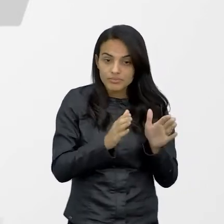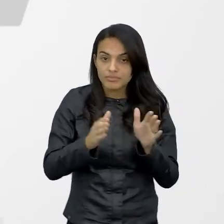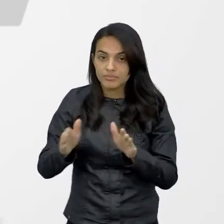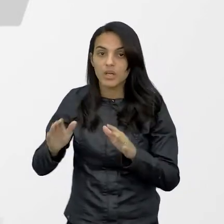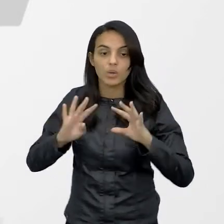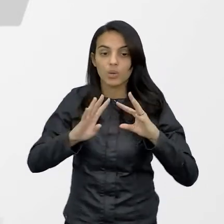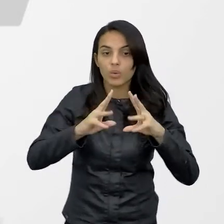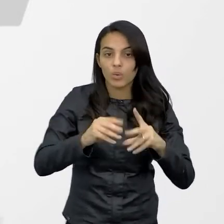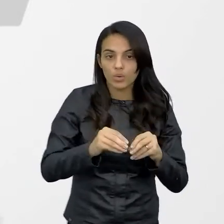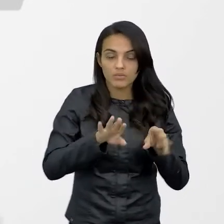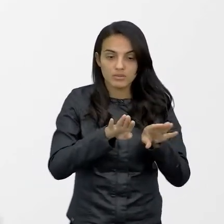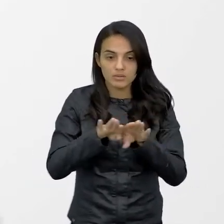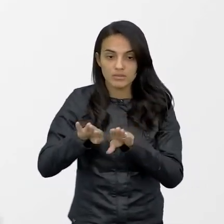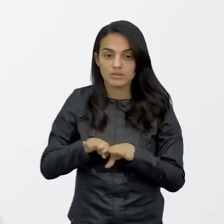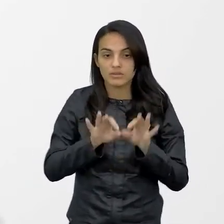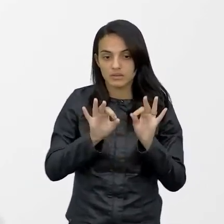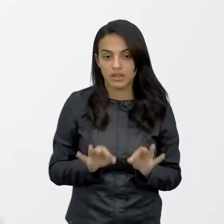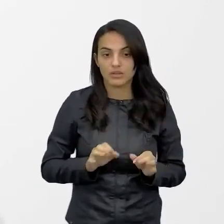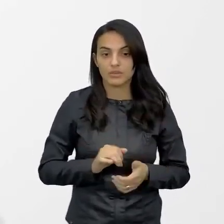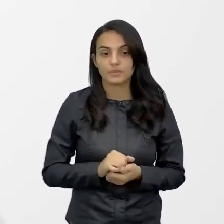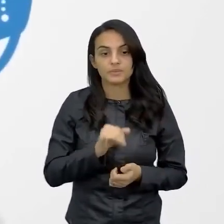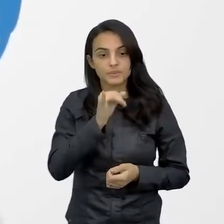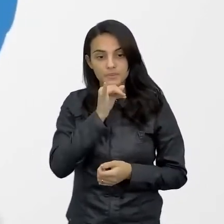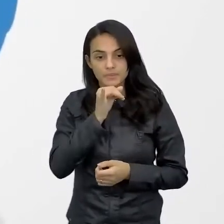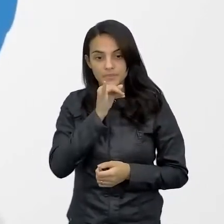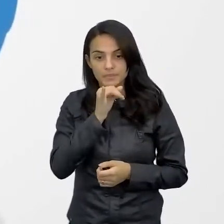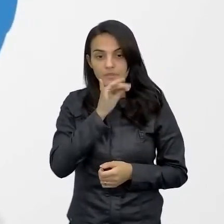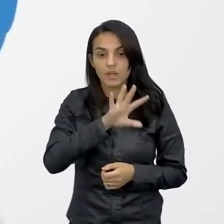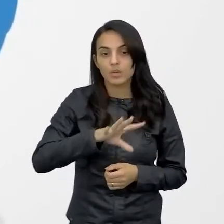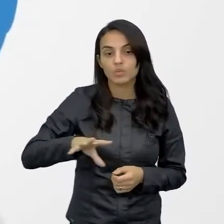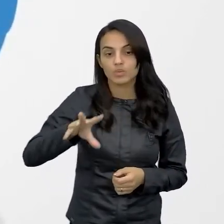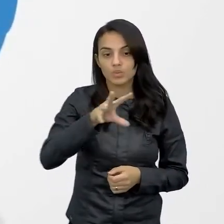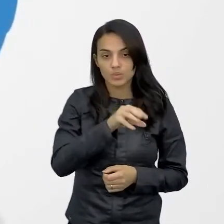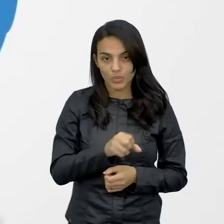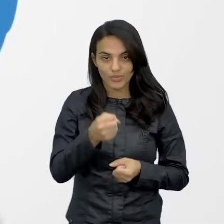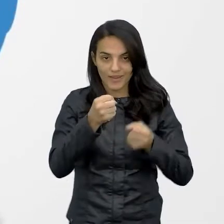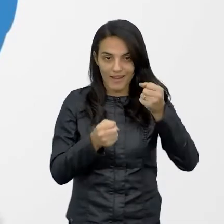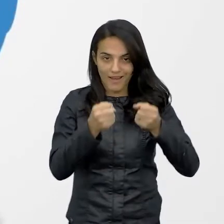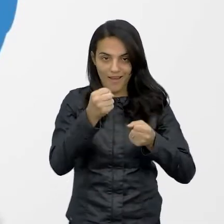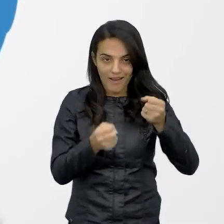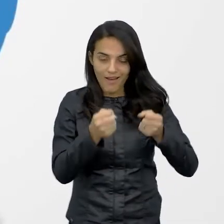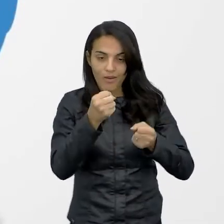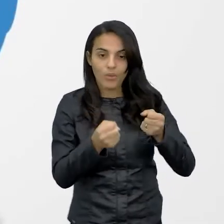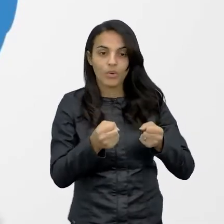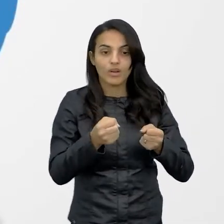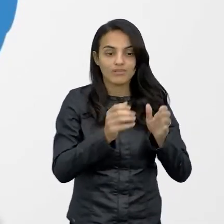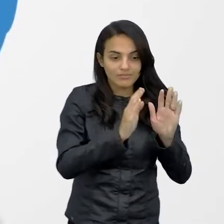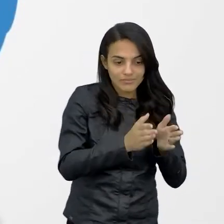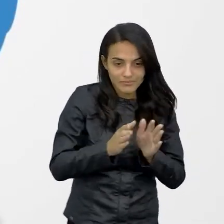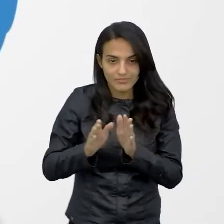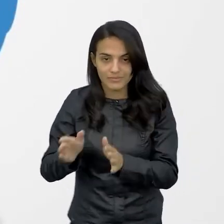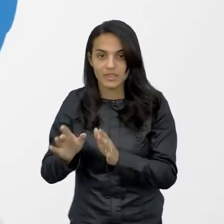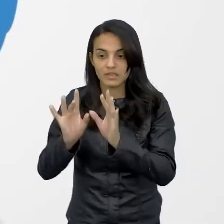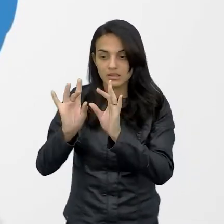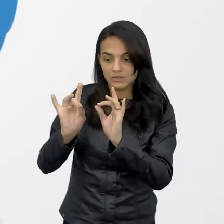um todo coerente. Por exemplo, se todas as partes do nosso carro são organizadas de forma